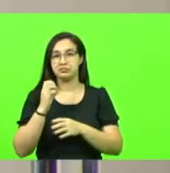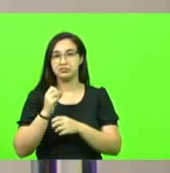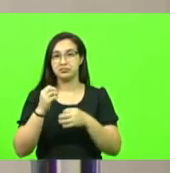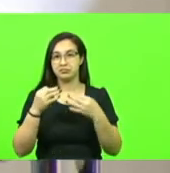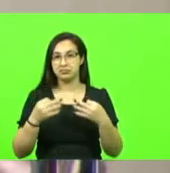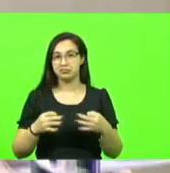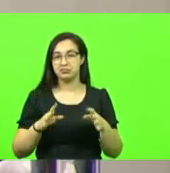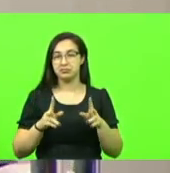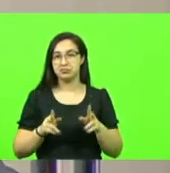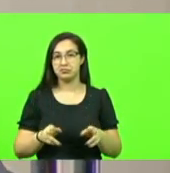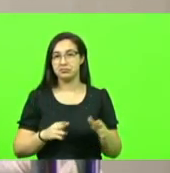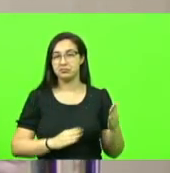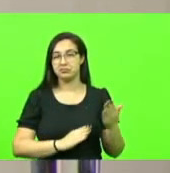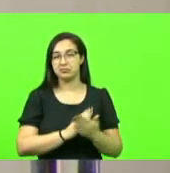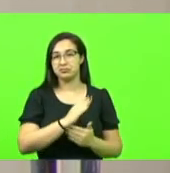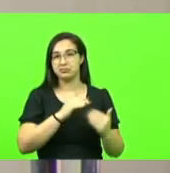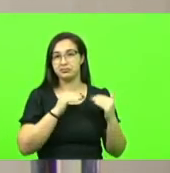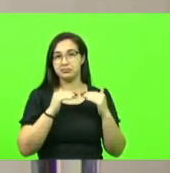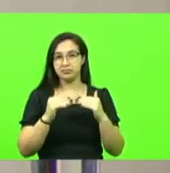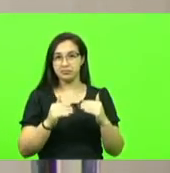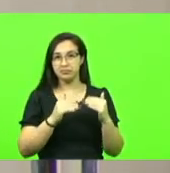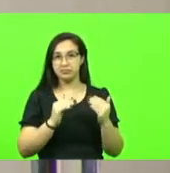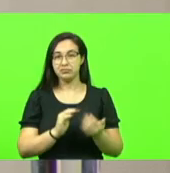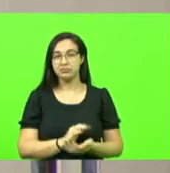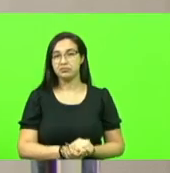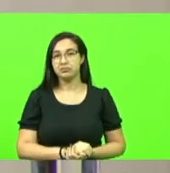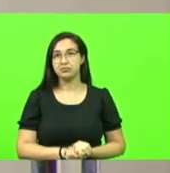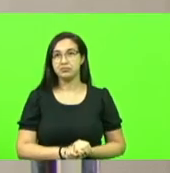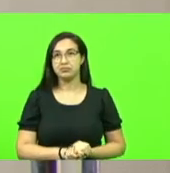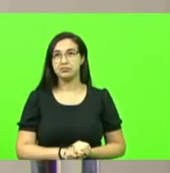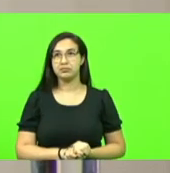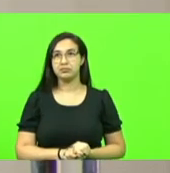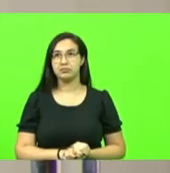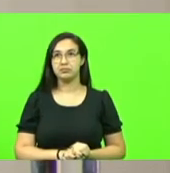encontram. Aprovado por unanimidade.